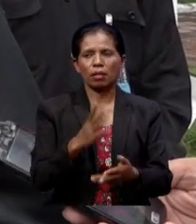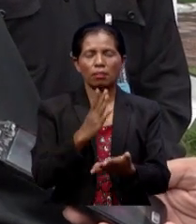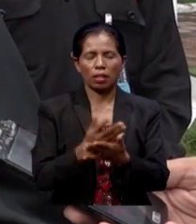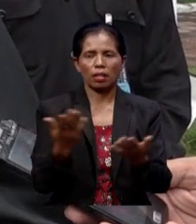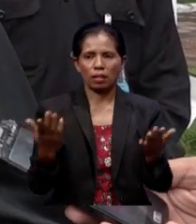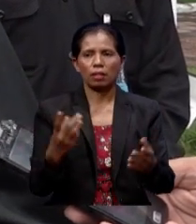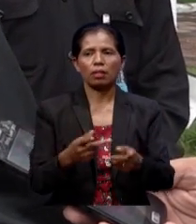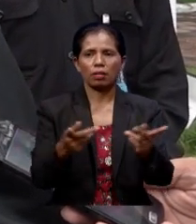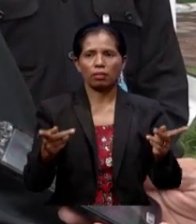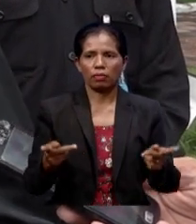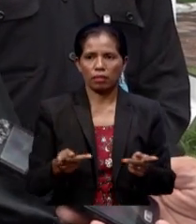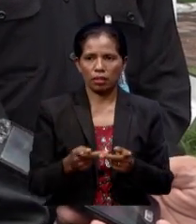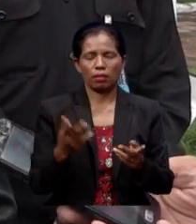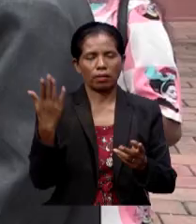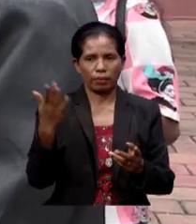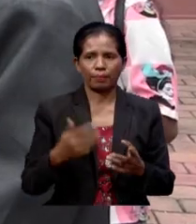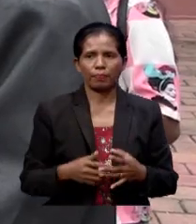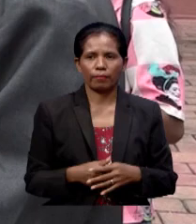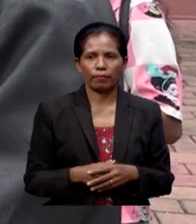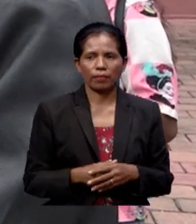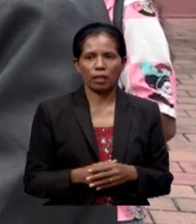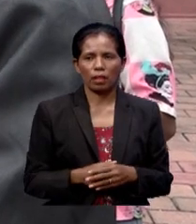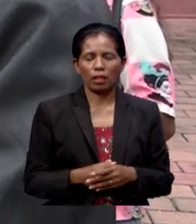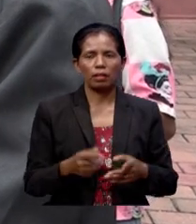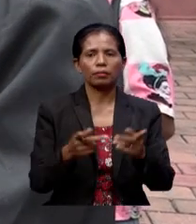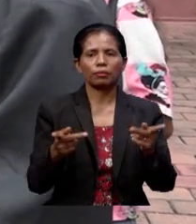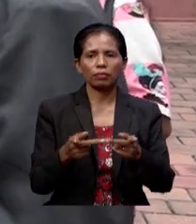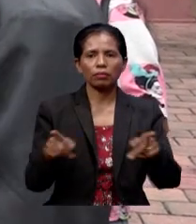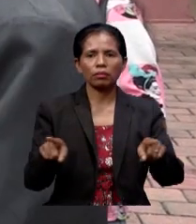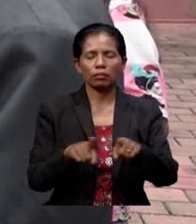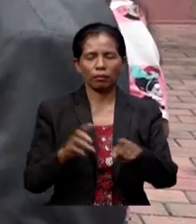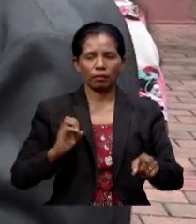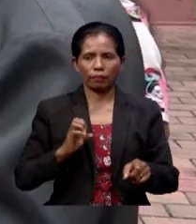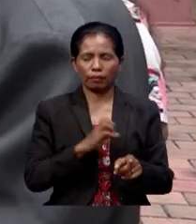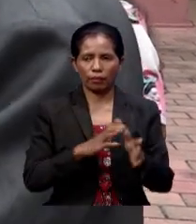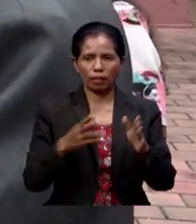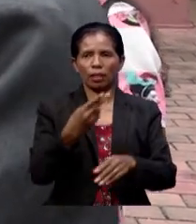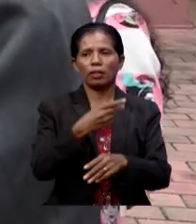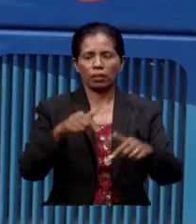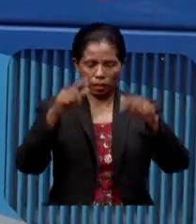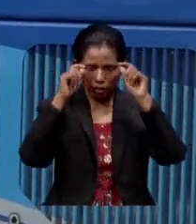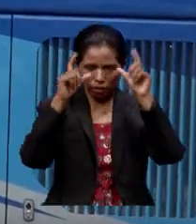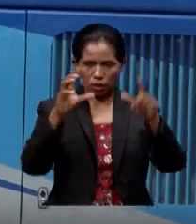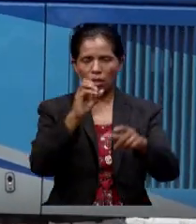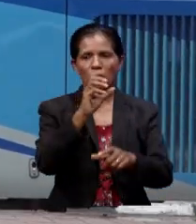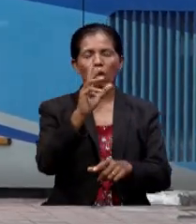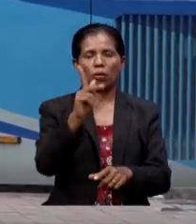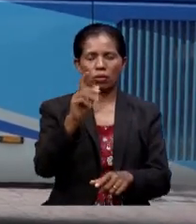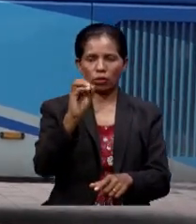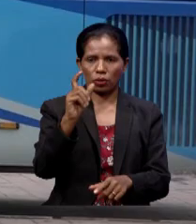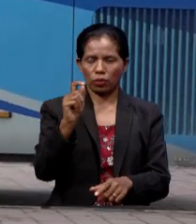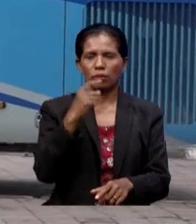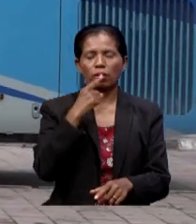anta fati seguro mak ne ba ya ia fatin hanesang embaixador Indonesia ia Timor Leste Okto Dorinus Manik